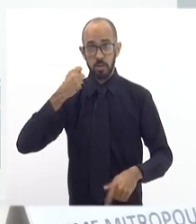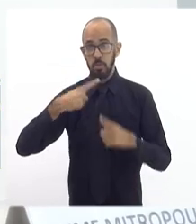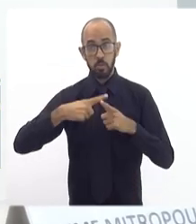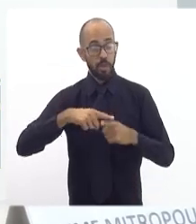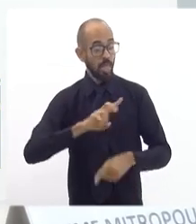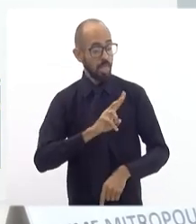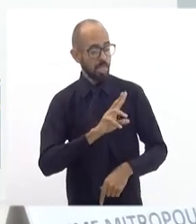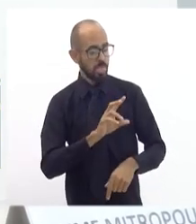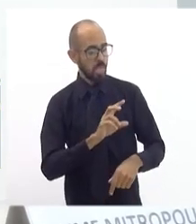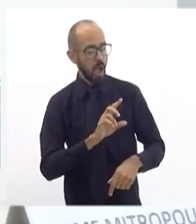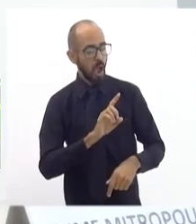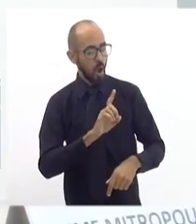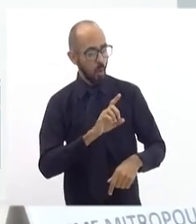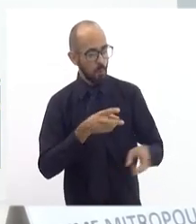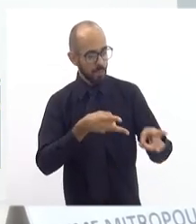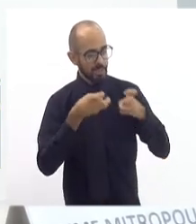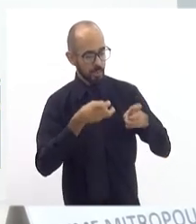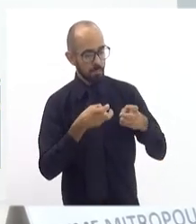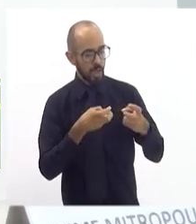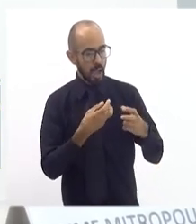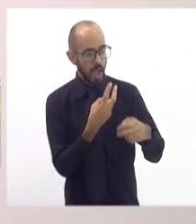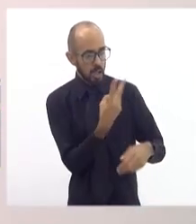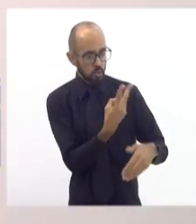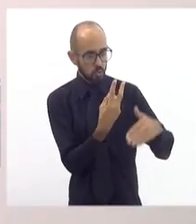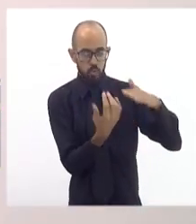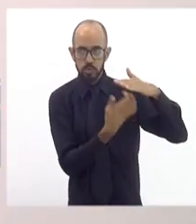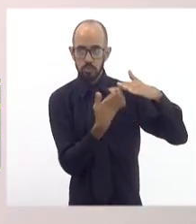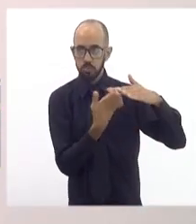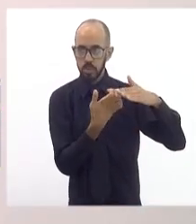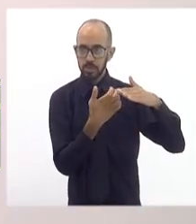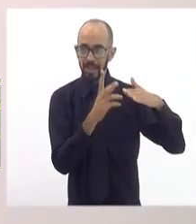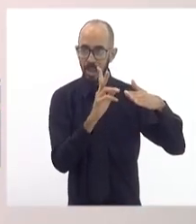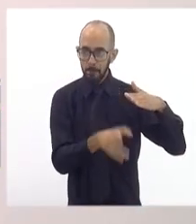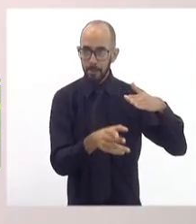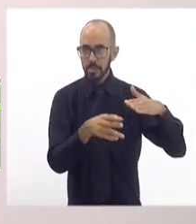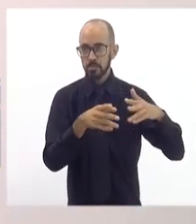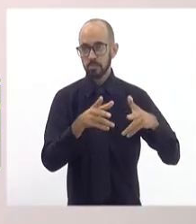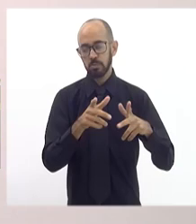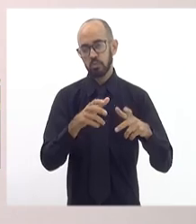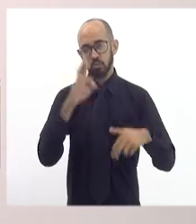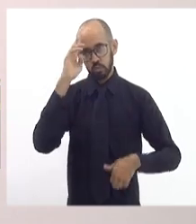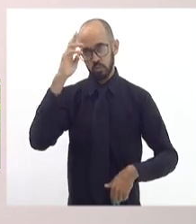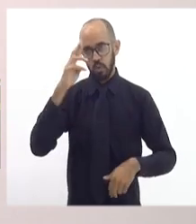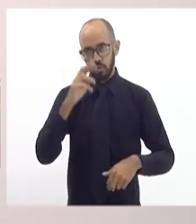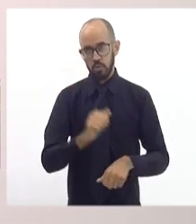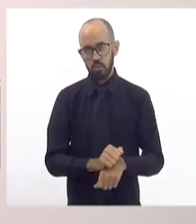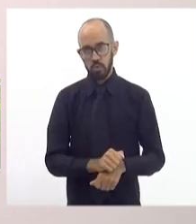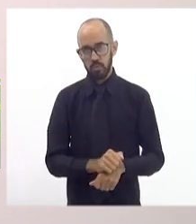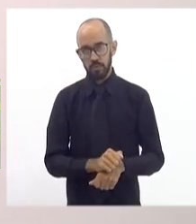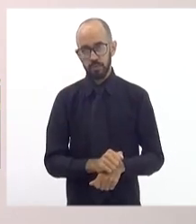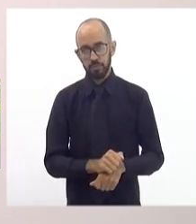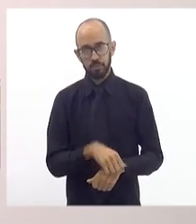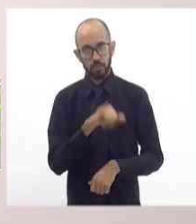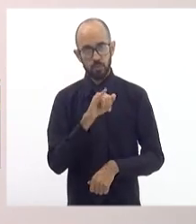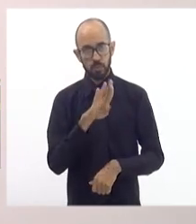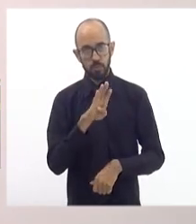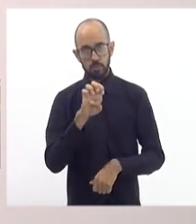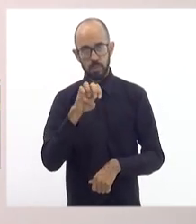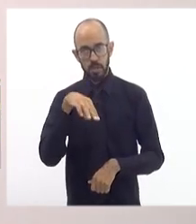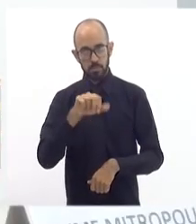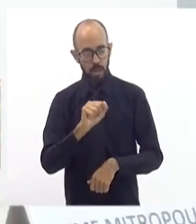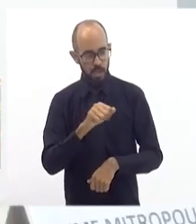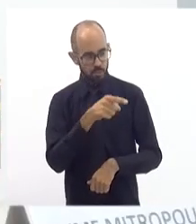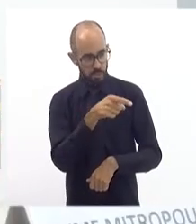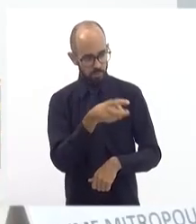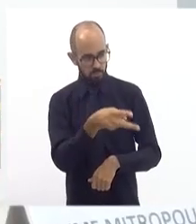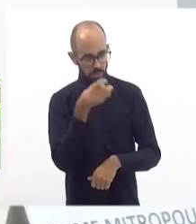partes do mesmo empreendimento pela mesma empresa objeto da mesma delegação do IBAMA para vocês vocês vislumbraram